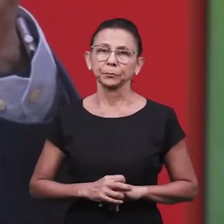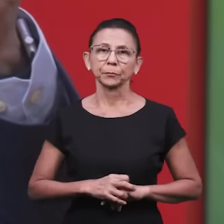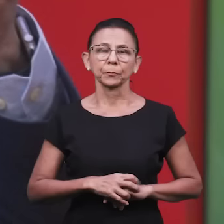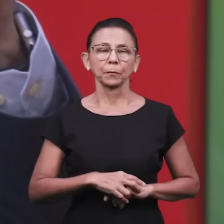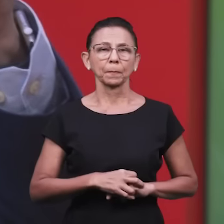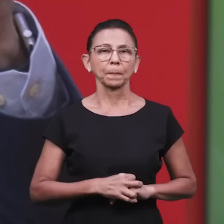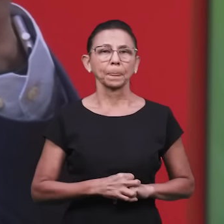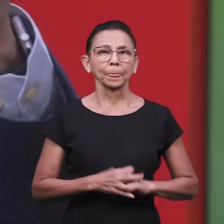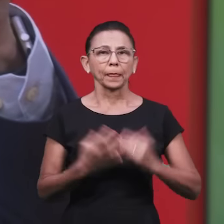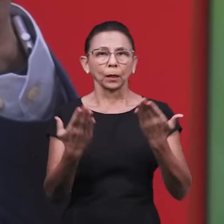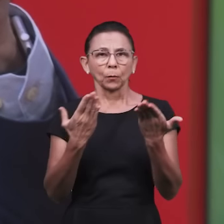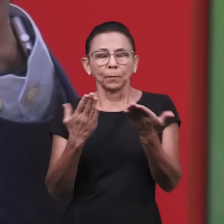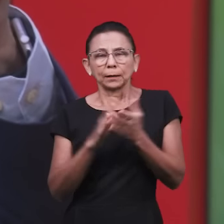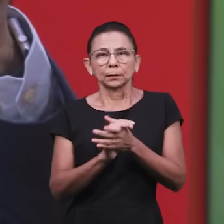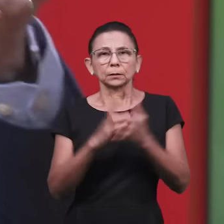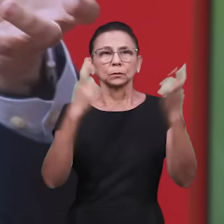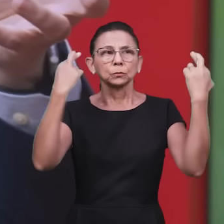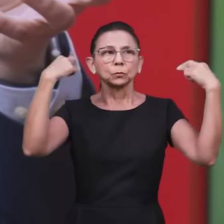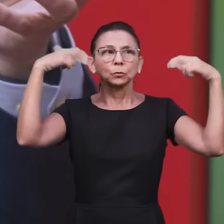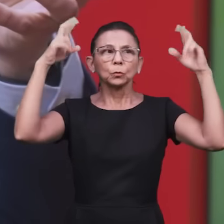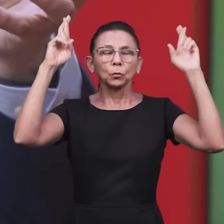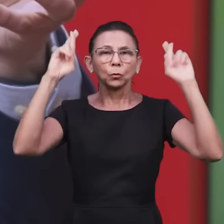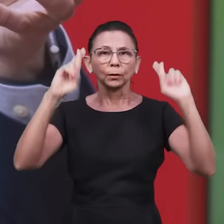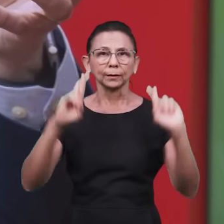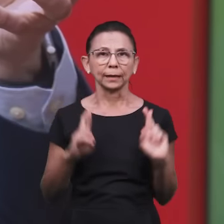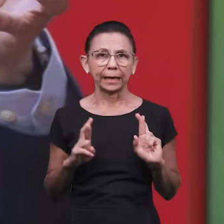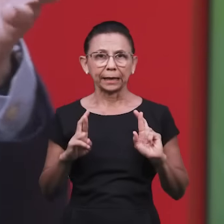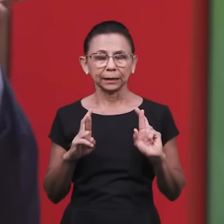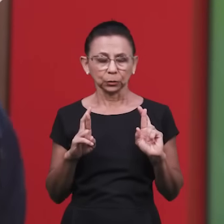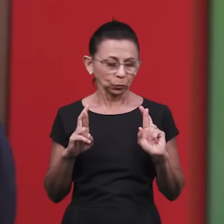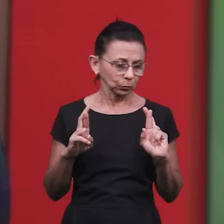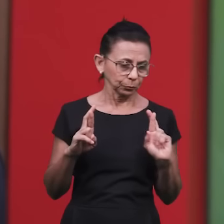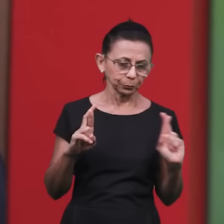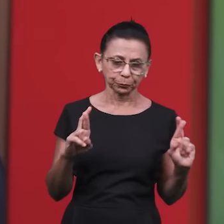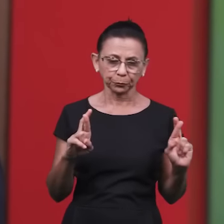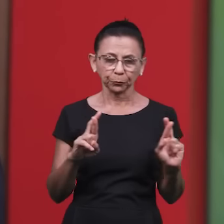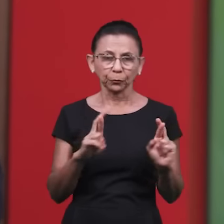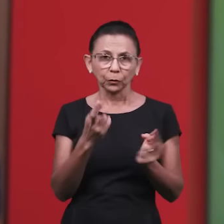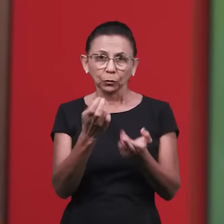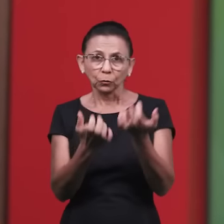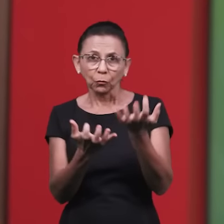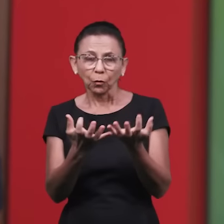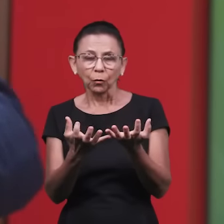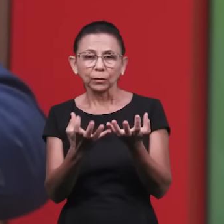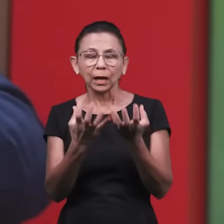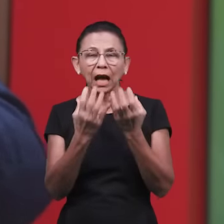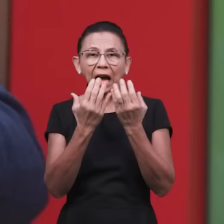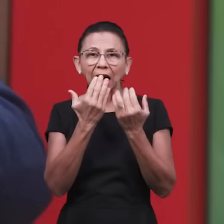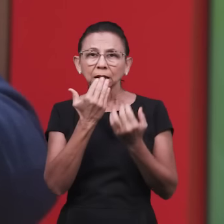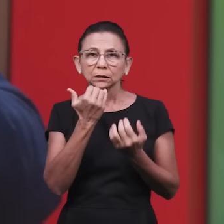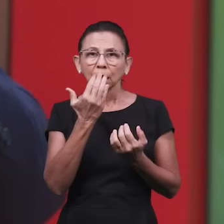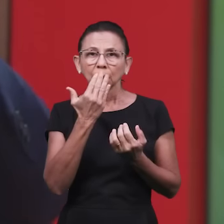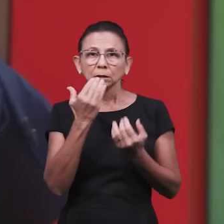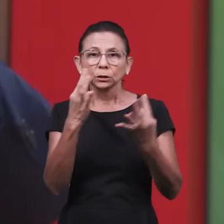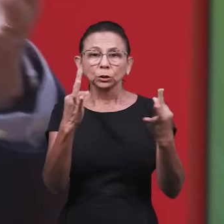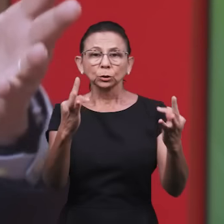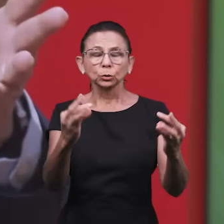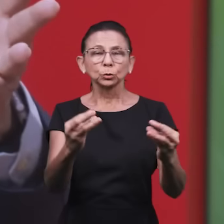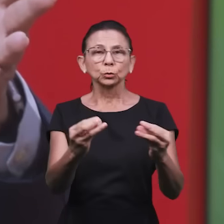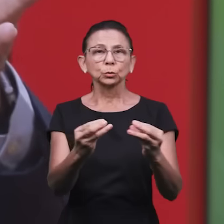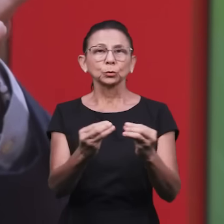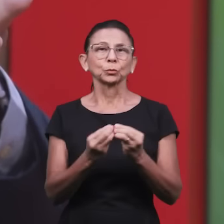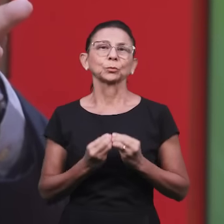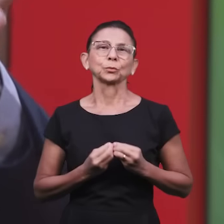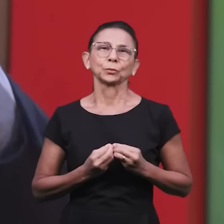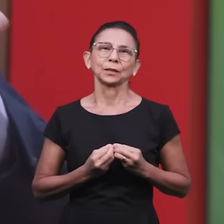se come o cordeiro por inteiro, por exemplo, deixa-se aquilo que é uma das